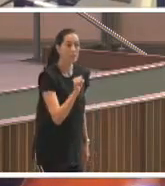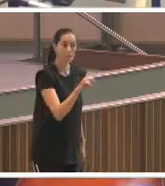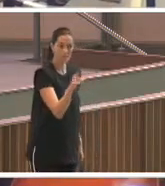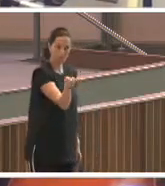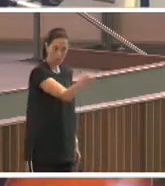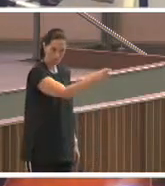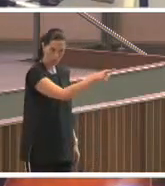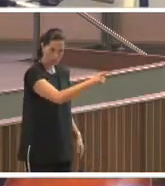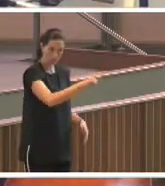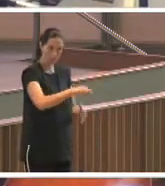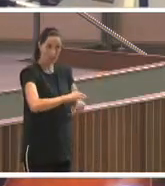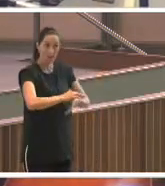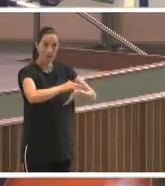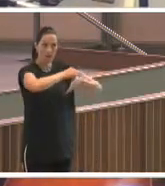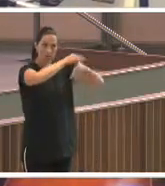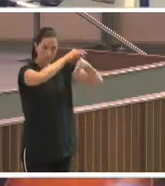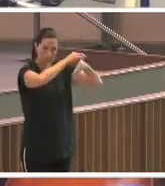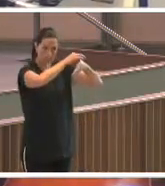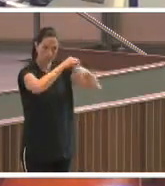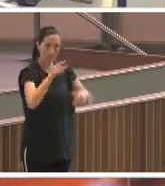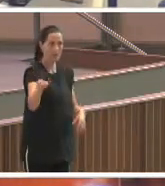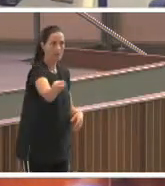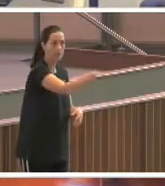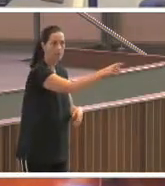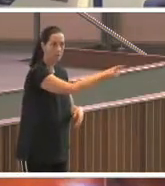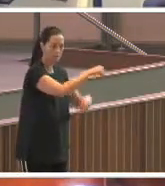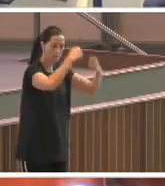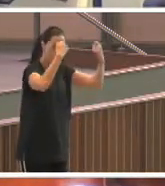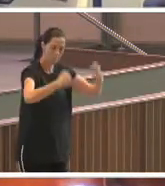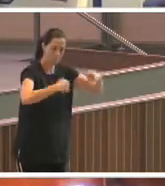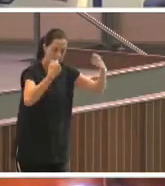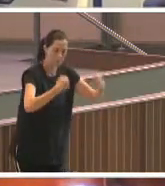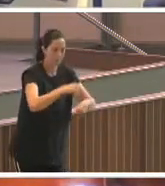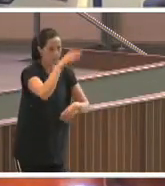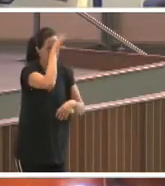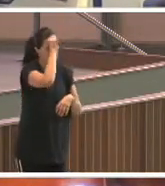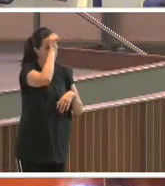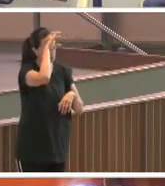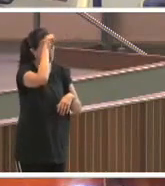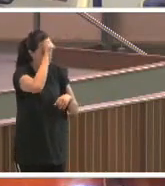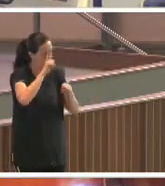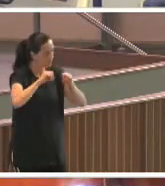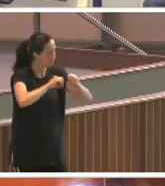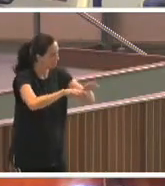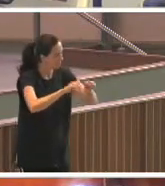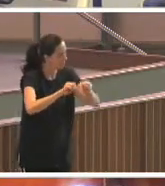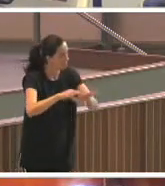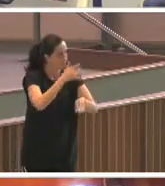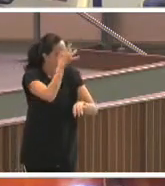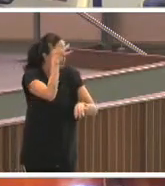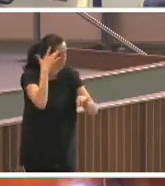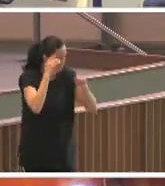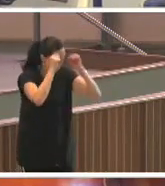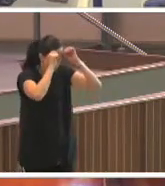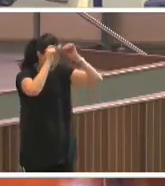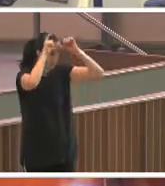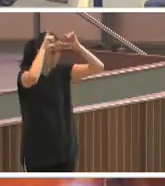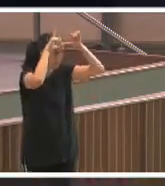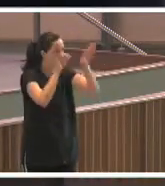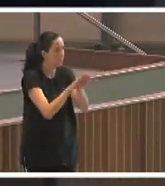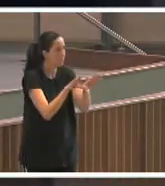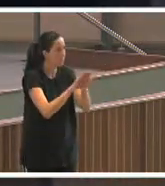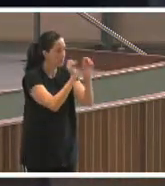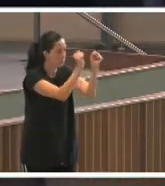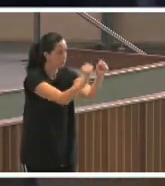isso. E é interessante que essa é uma dinâmica tremenda. Ao mesmo tempo em que eu tenho autoridade espiritual sobre